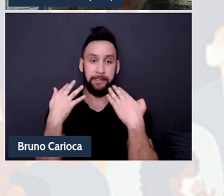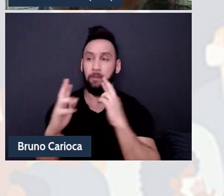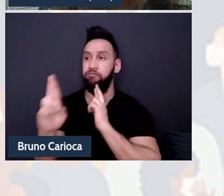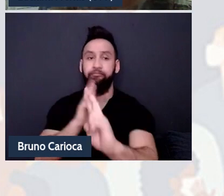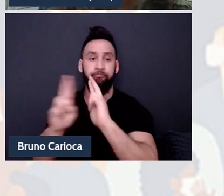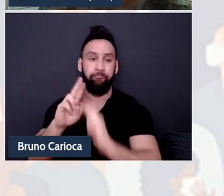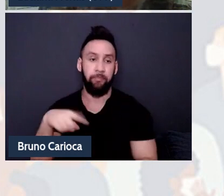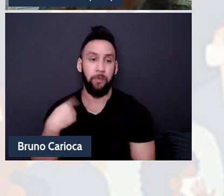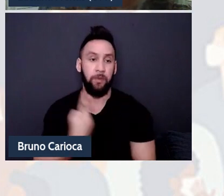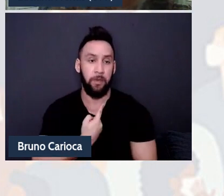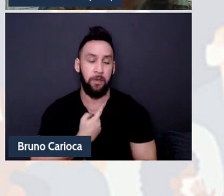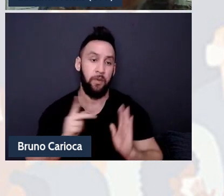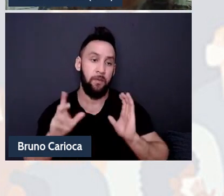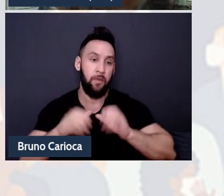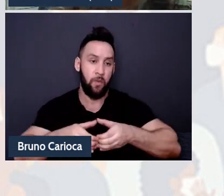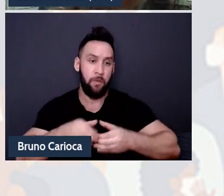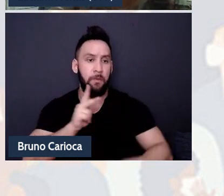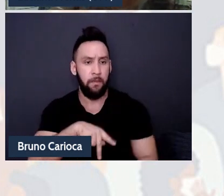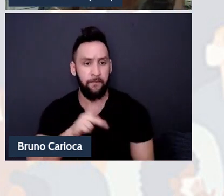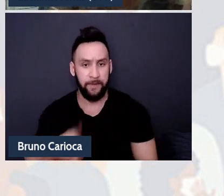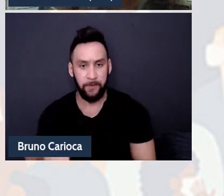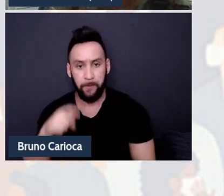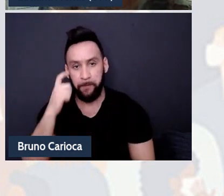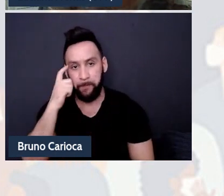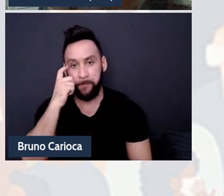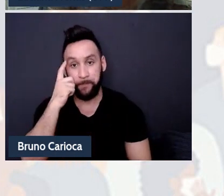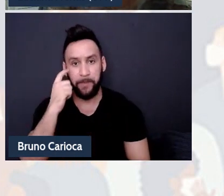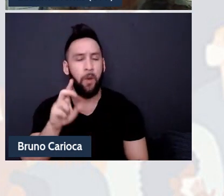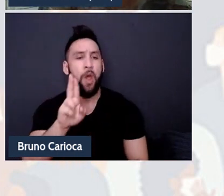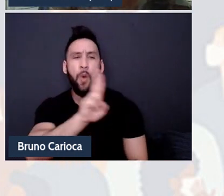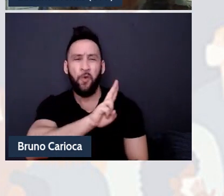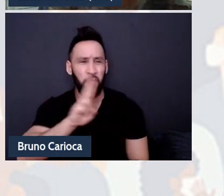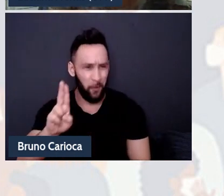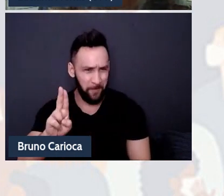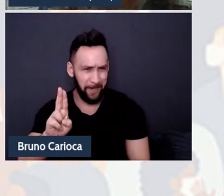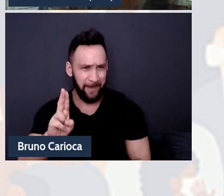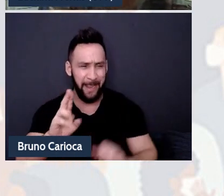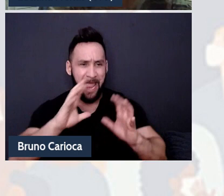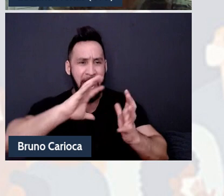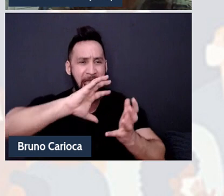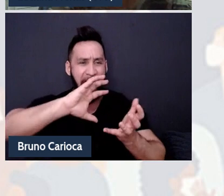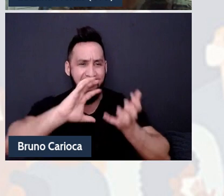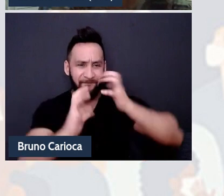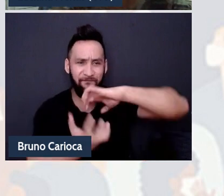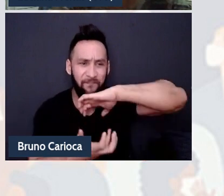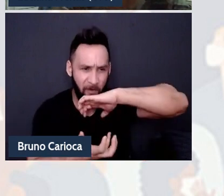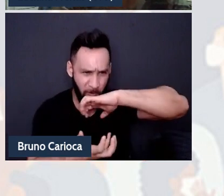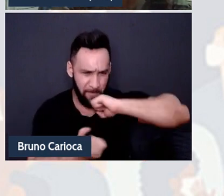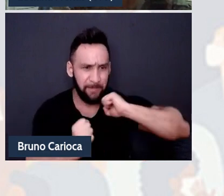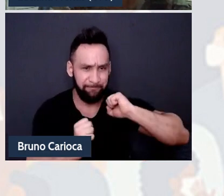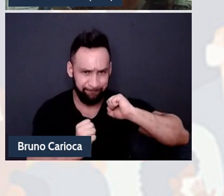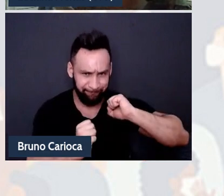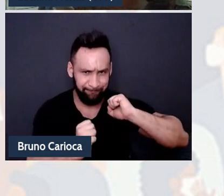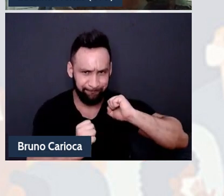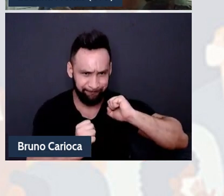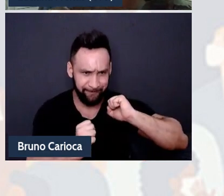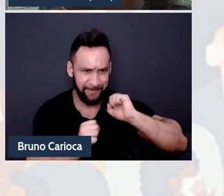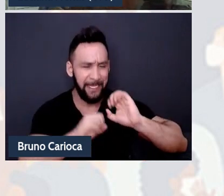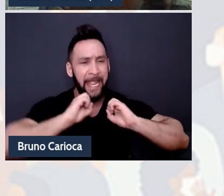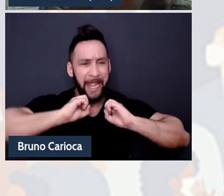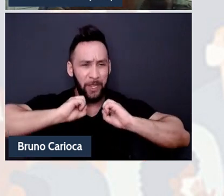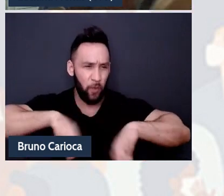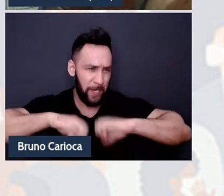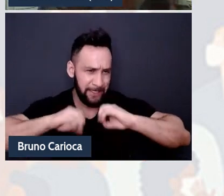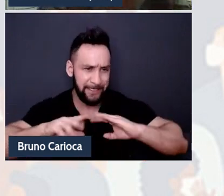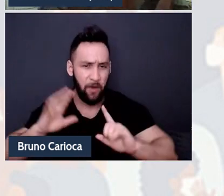essa reforma empresarial da educação, ela padroniza conteúdos curriculares por meio da BNCC, da BNC